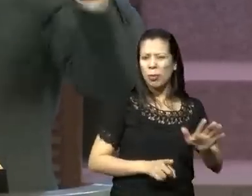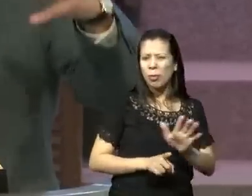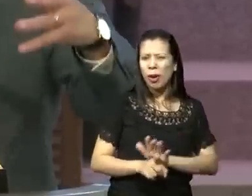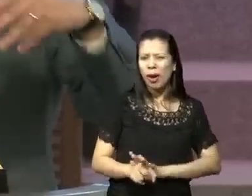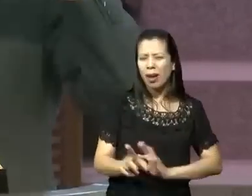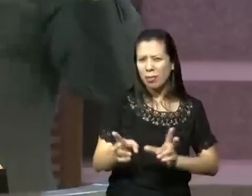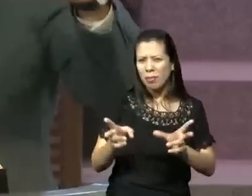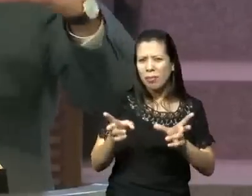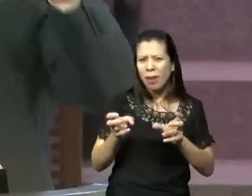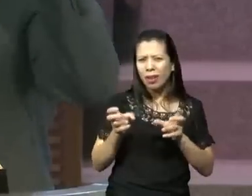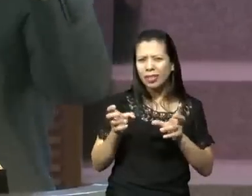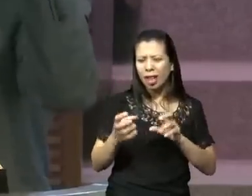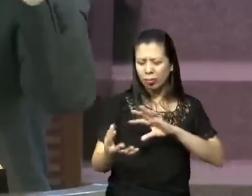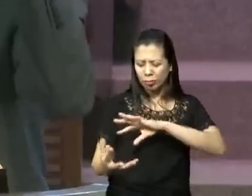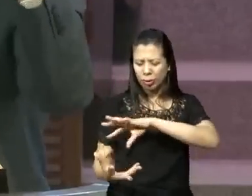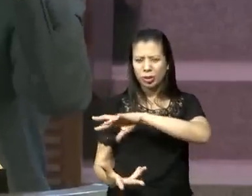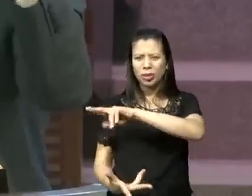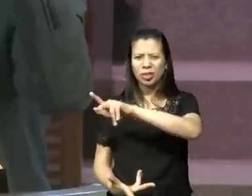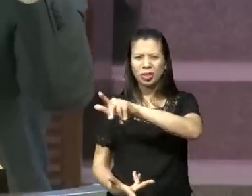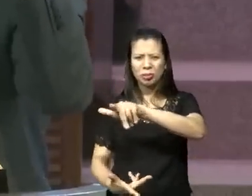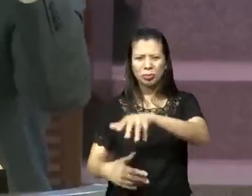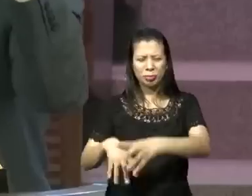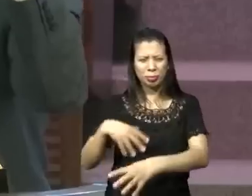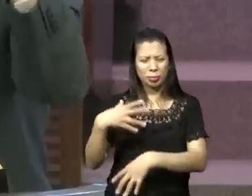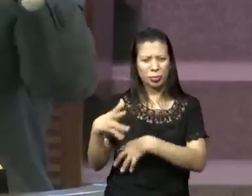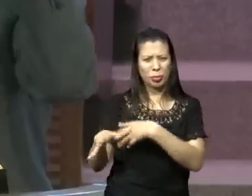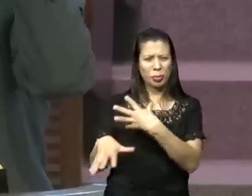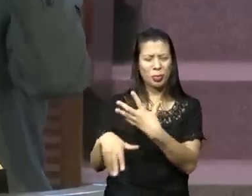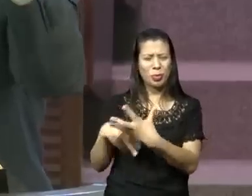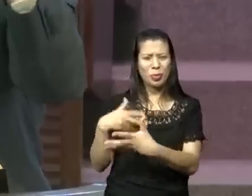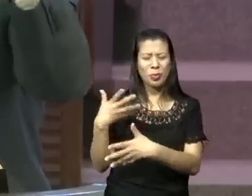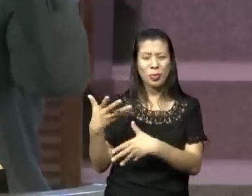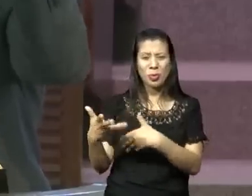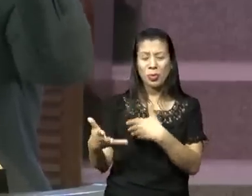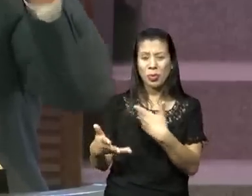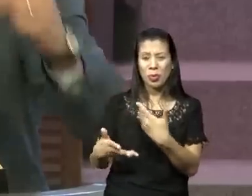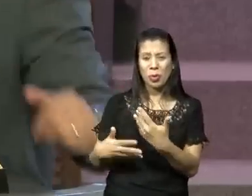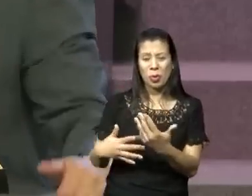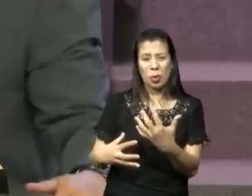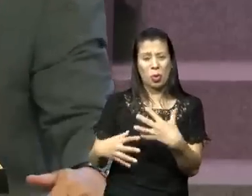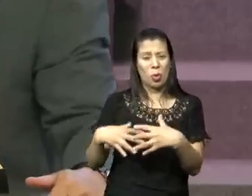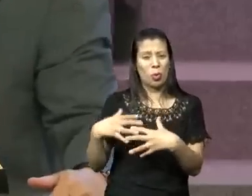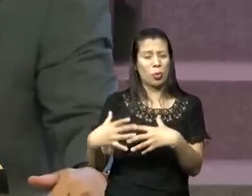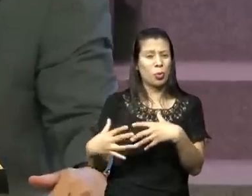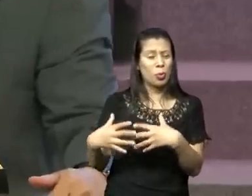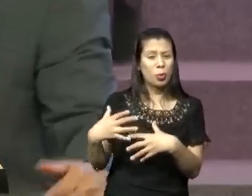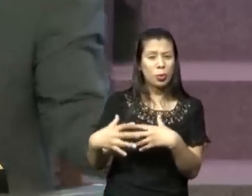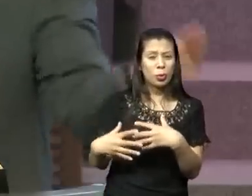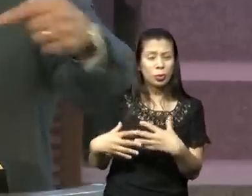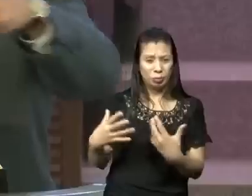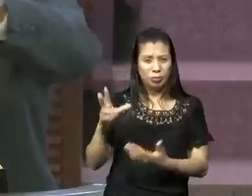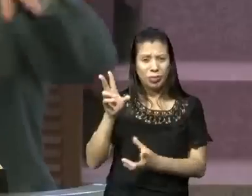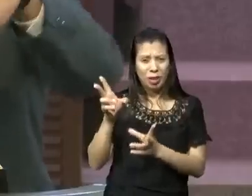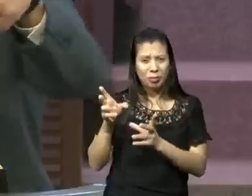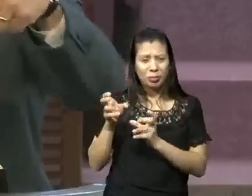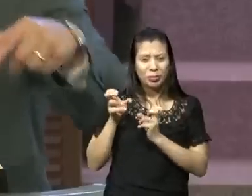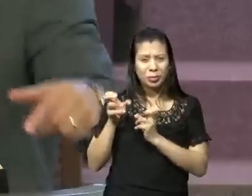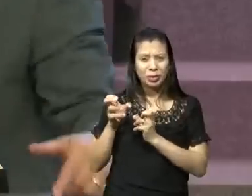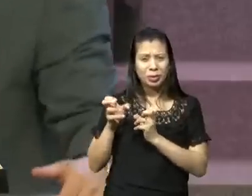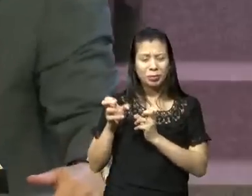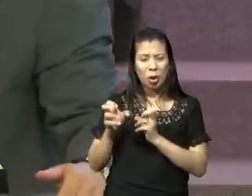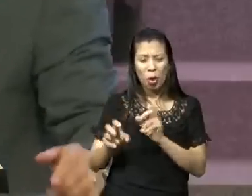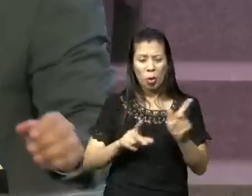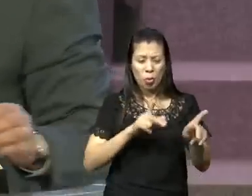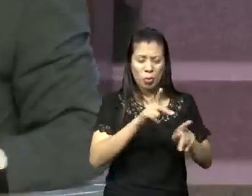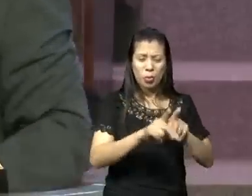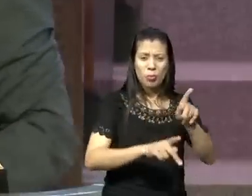tumulto confusão duas características marcaria o tempo do fim tomou e confusão isso tá rondando o